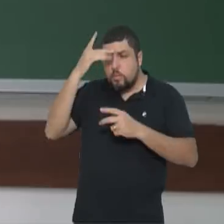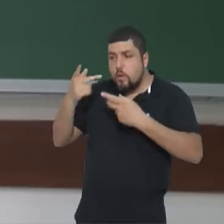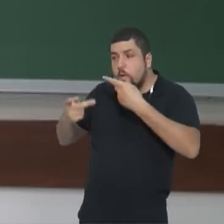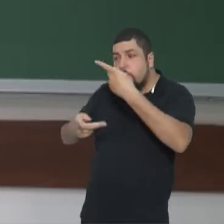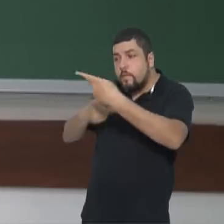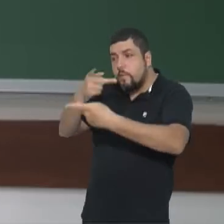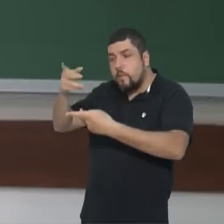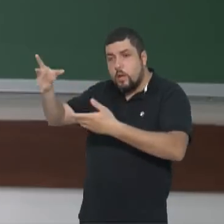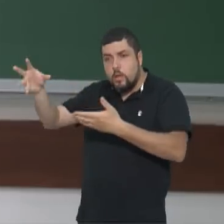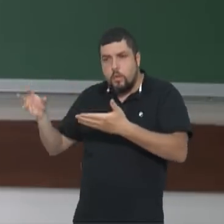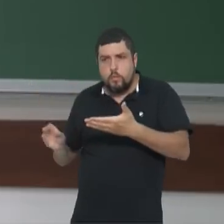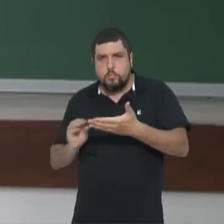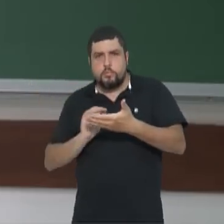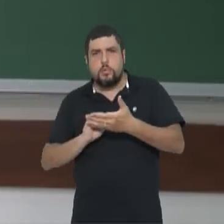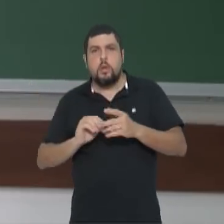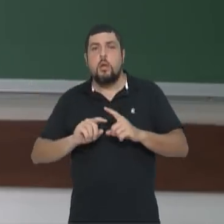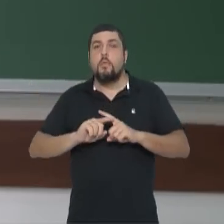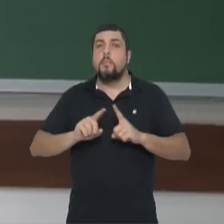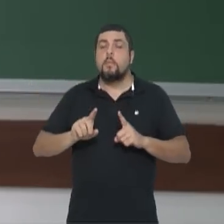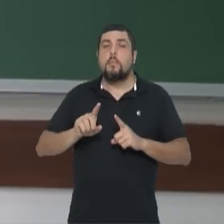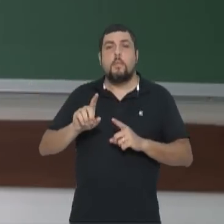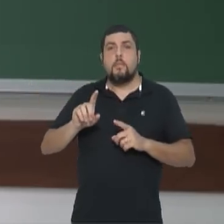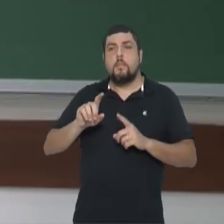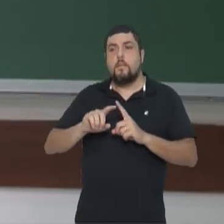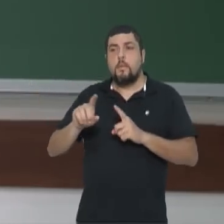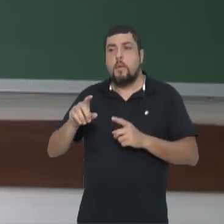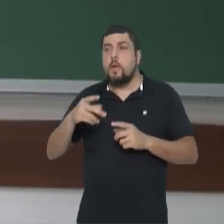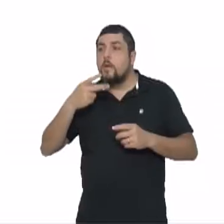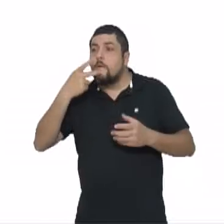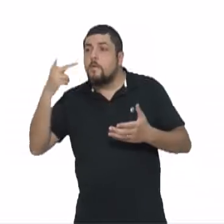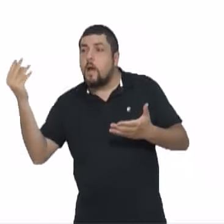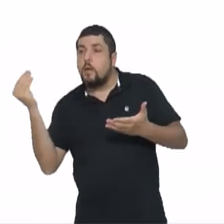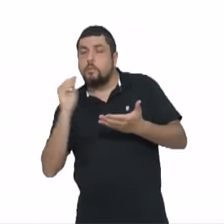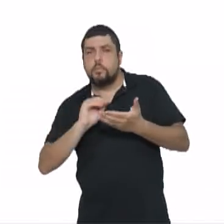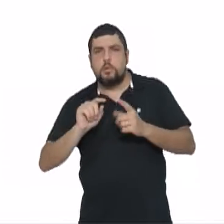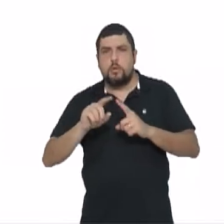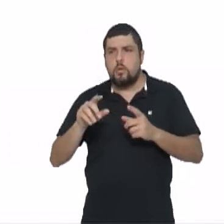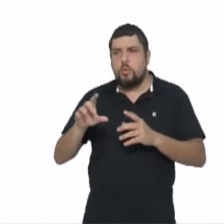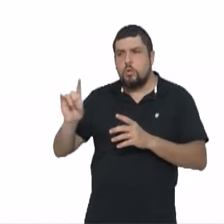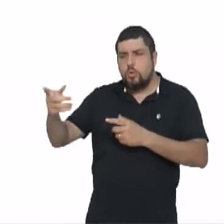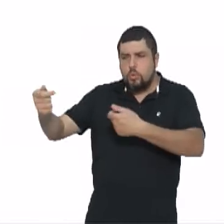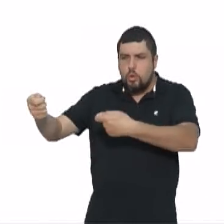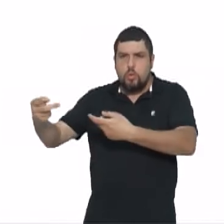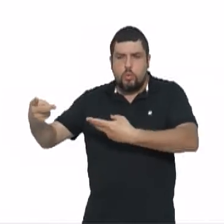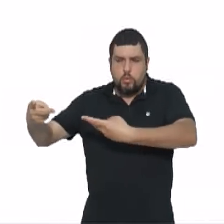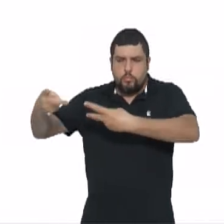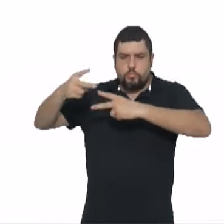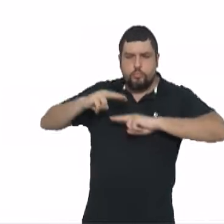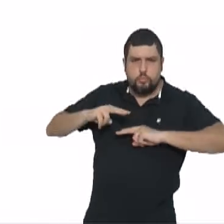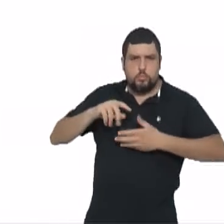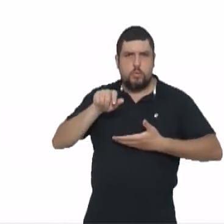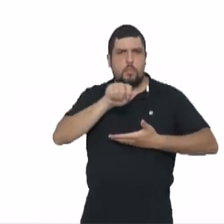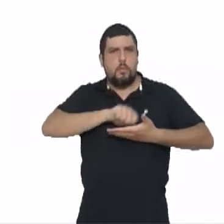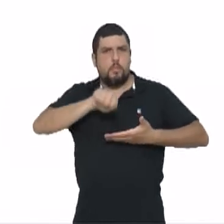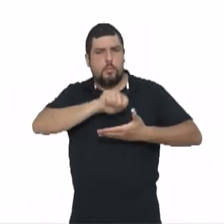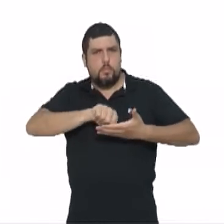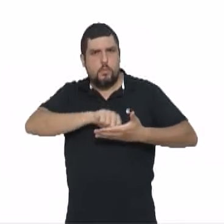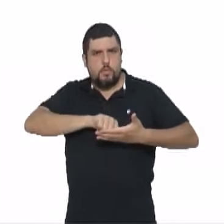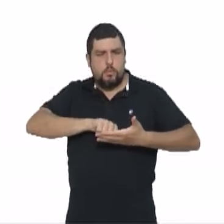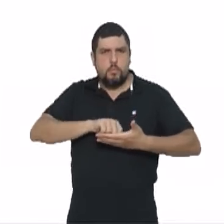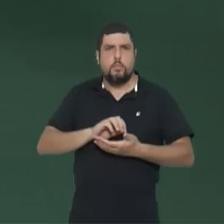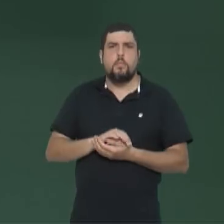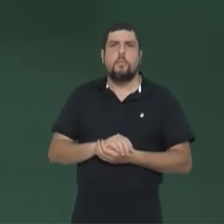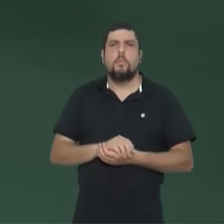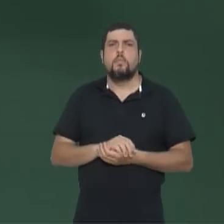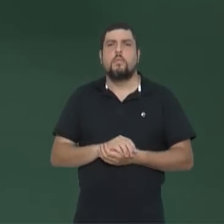ele é predominantemente indireto. E os fatos têm que ser reais, né, não posso ficar inventando moda, tem que